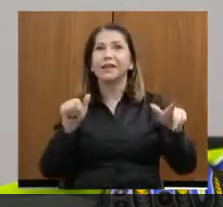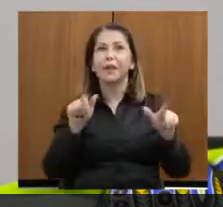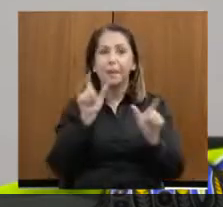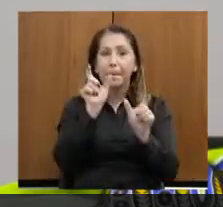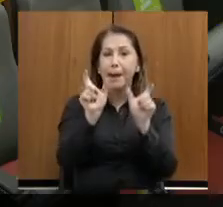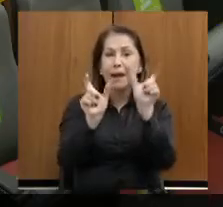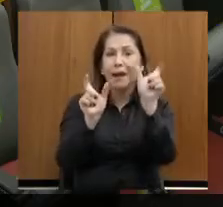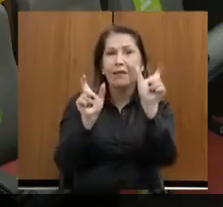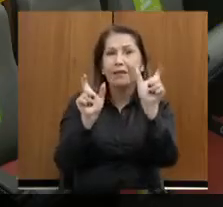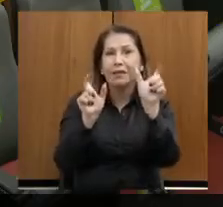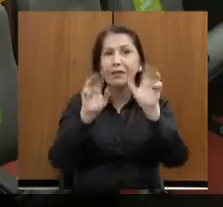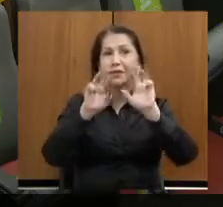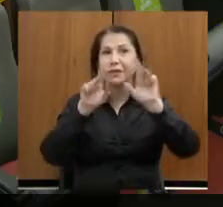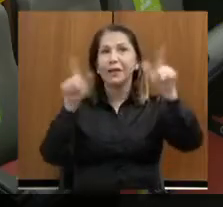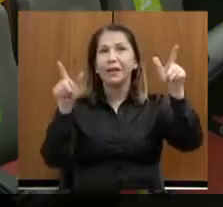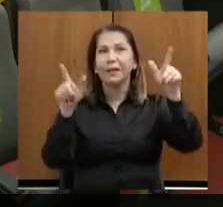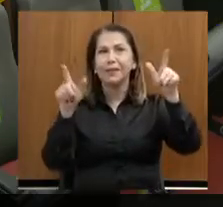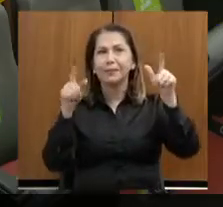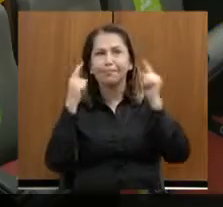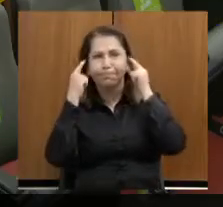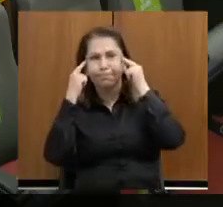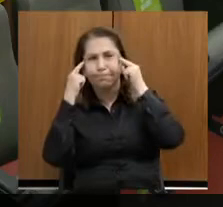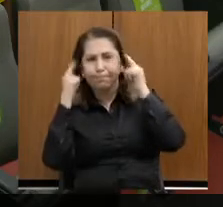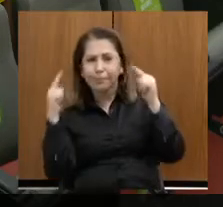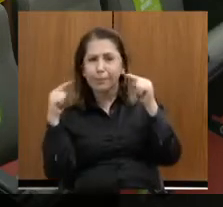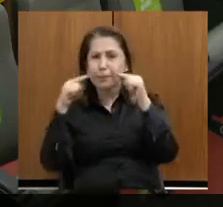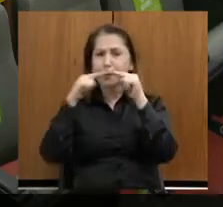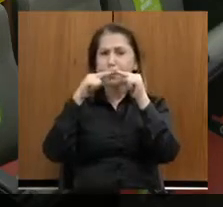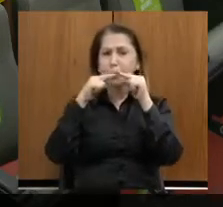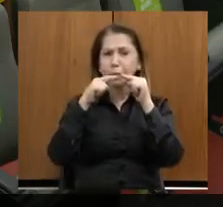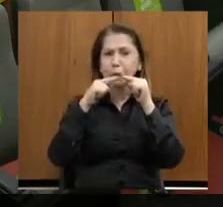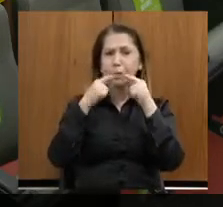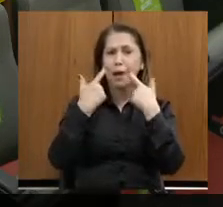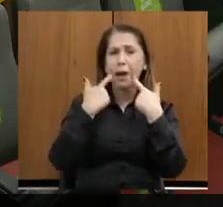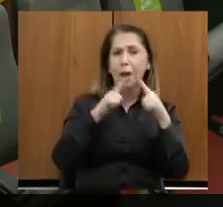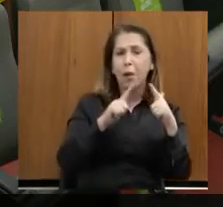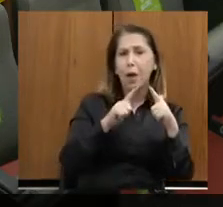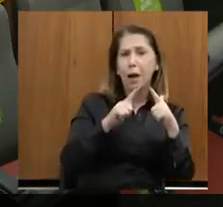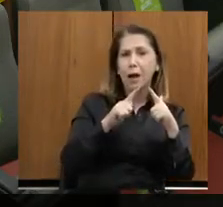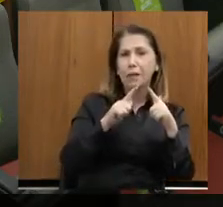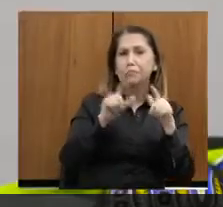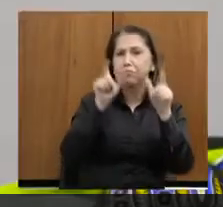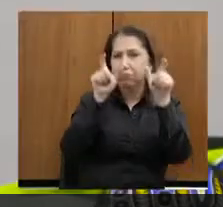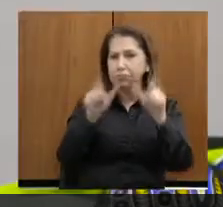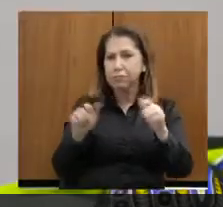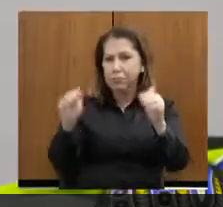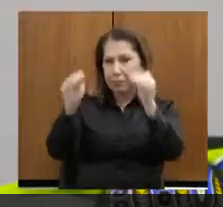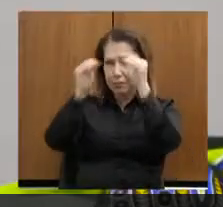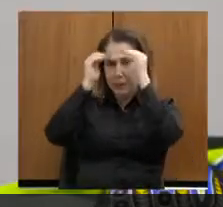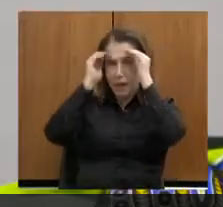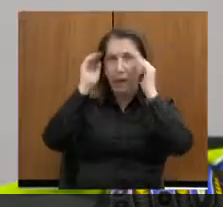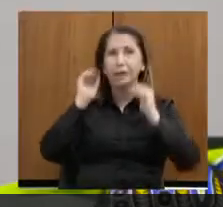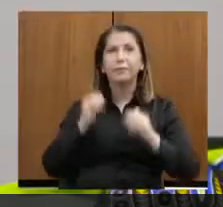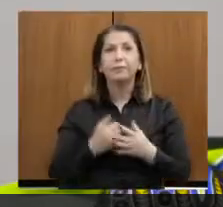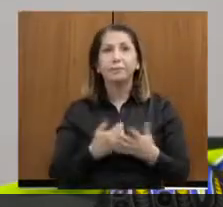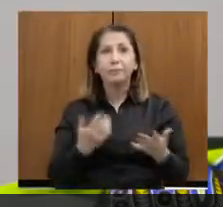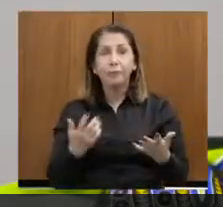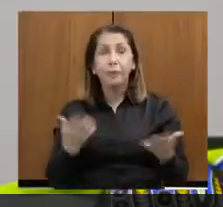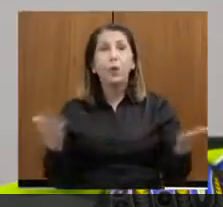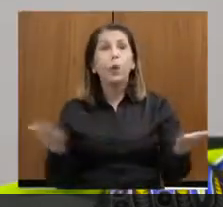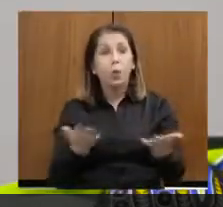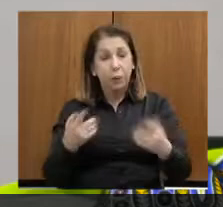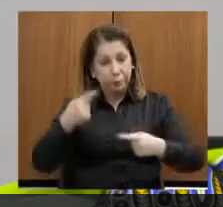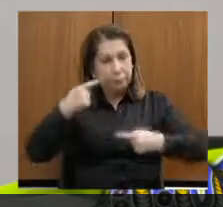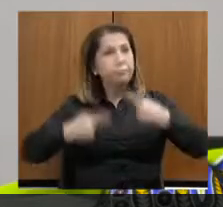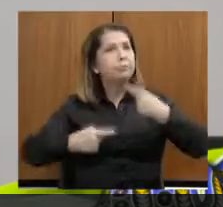precisa Inclusive assimilar essa linguagem para ser ouvido Então esse debate aqui ele